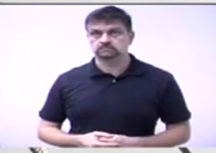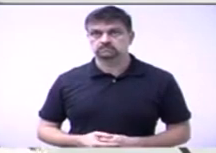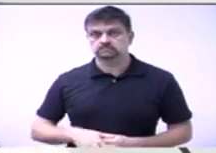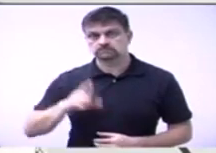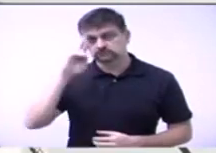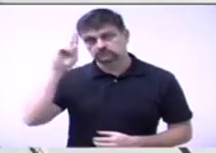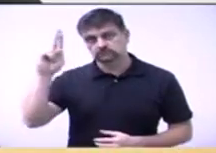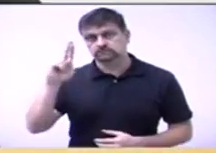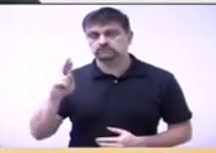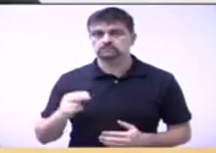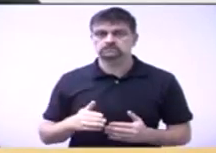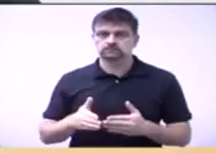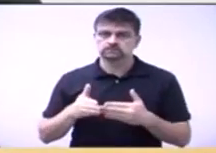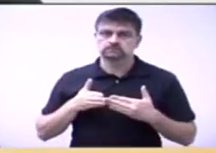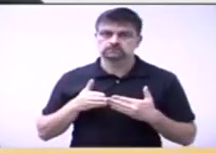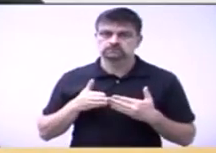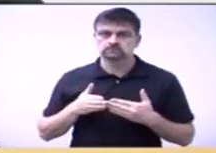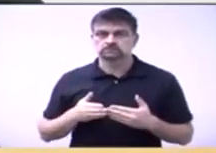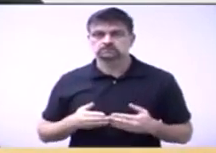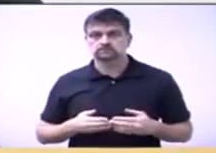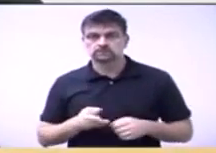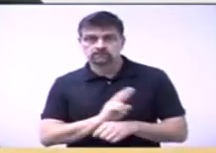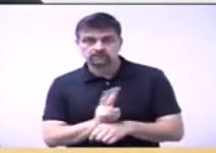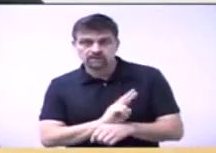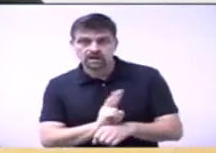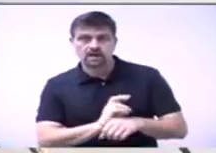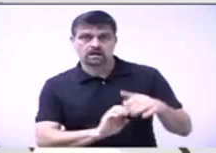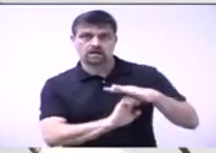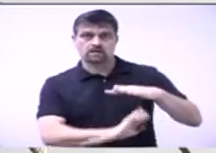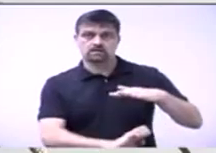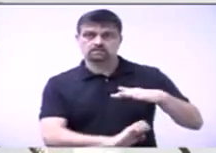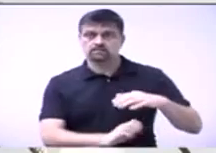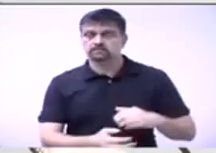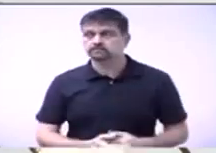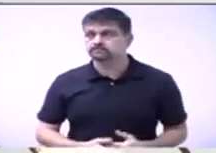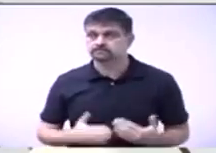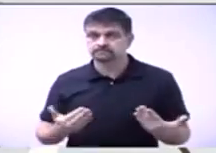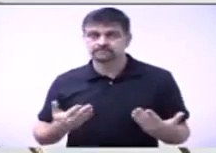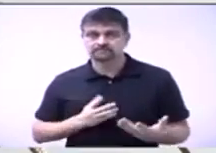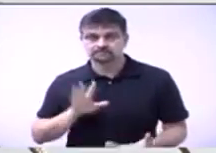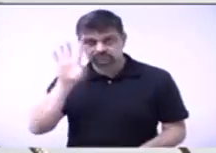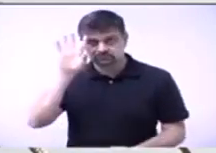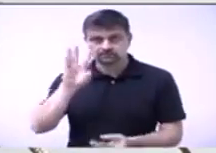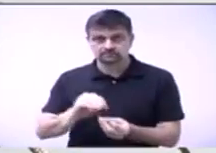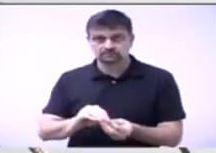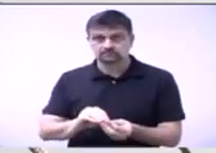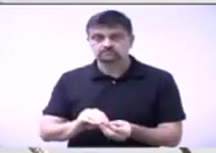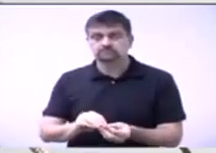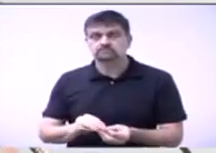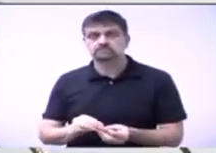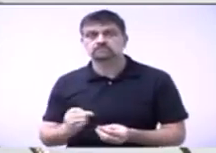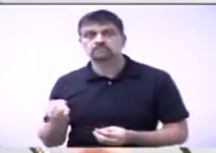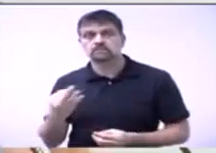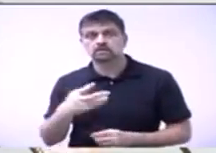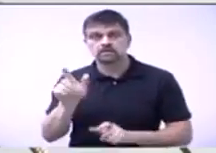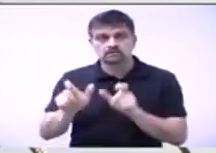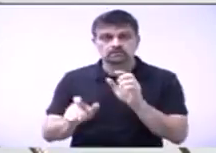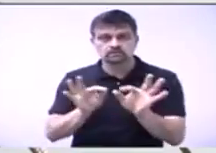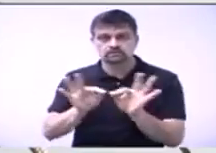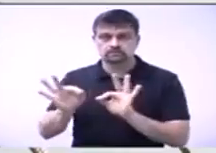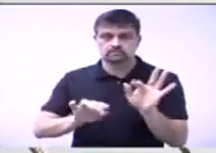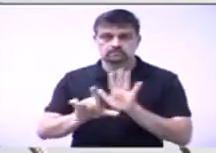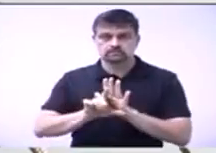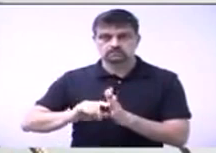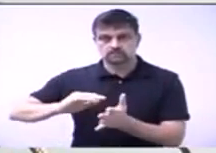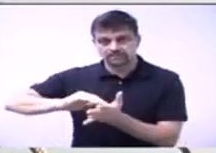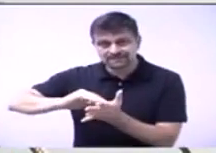Senhores, só se eu tivesse a prerrogativa de fiscalizar a empresa, eu estaria fazendo. Mas, para finalizar, quando as pessoas citam sobre um projeto que foi retirado